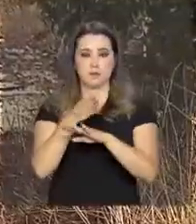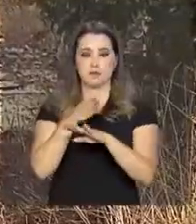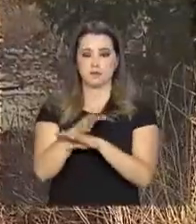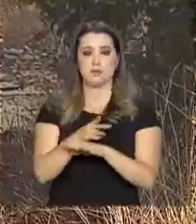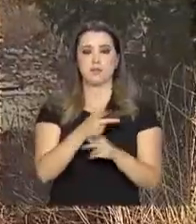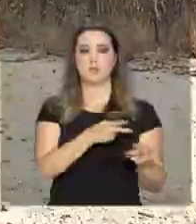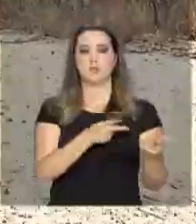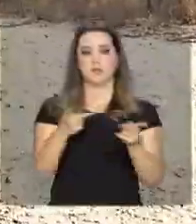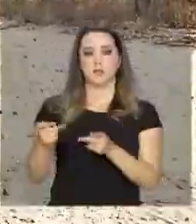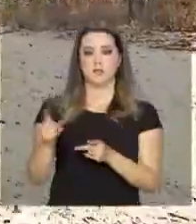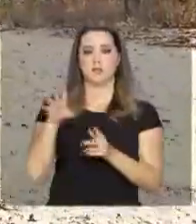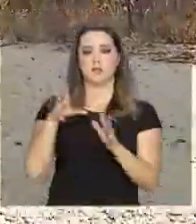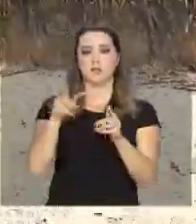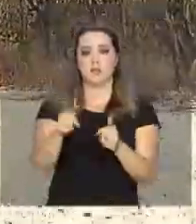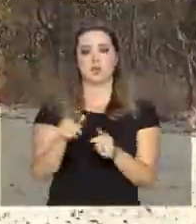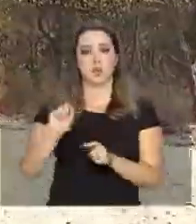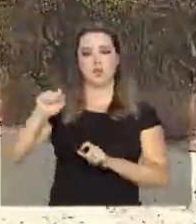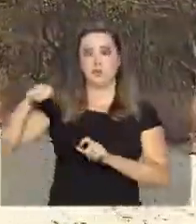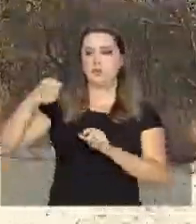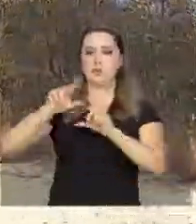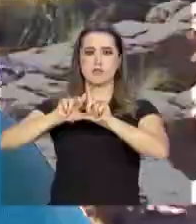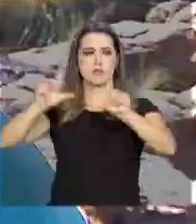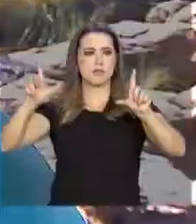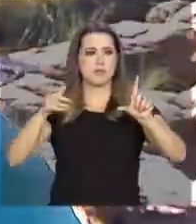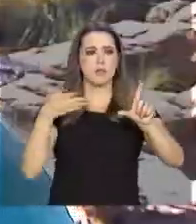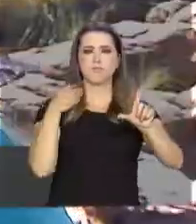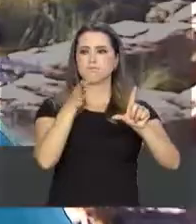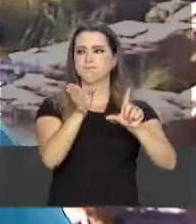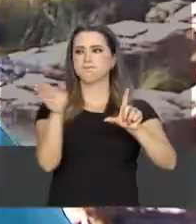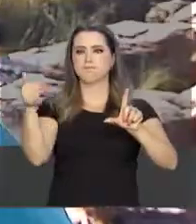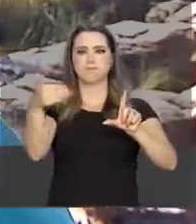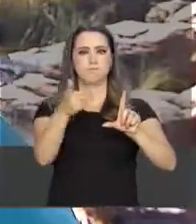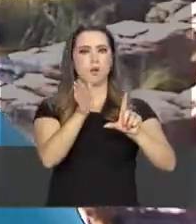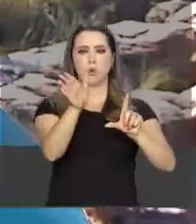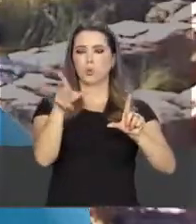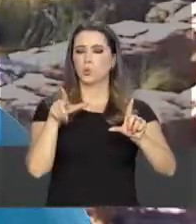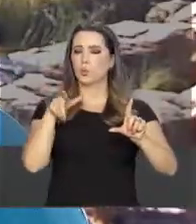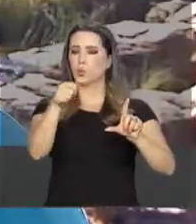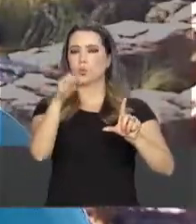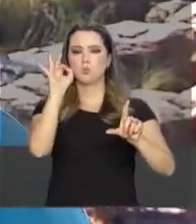visita é autoguiada, toda sinalizada por setas. Proteger o Cerrado